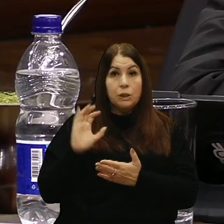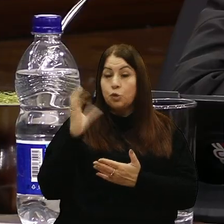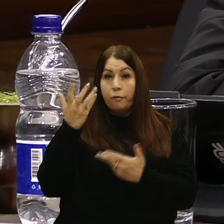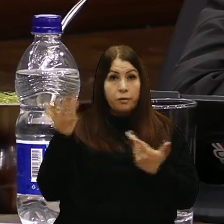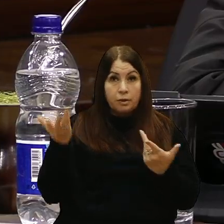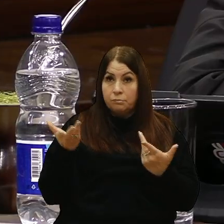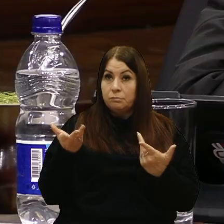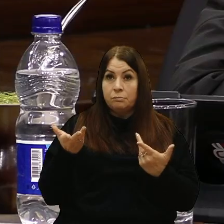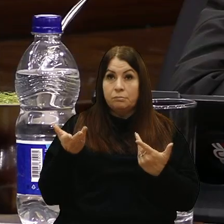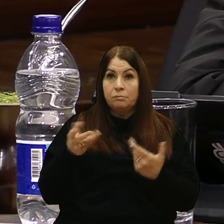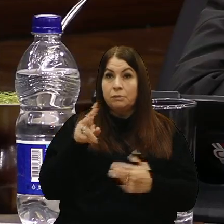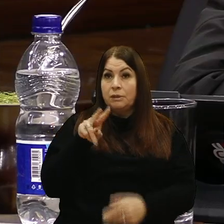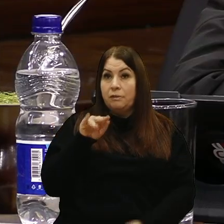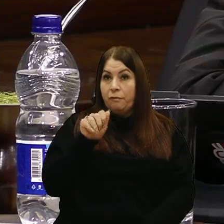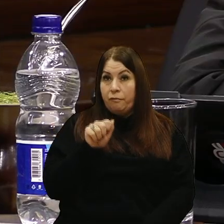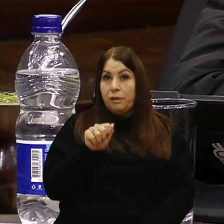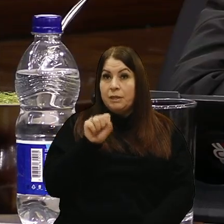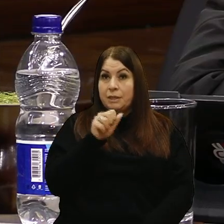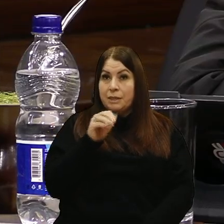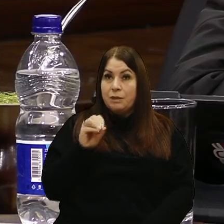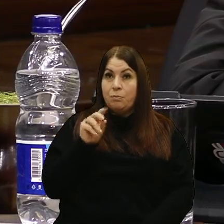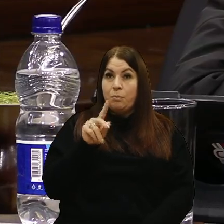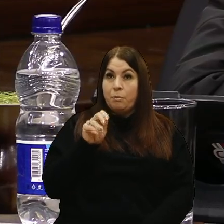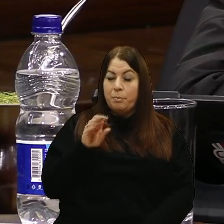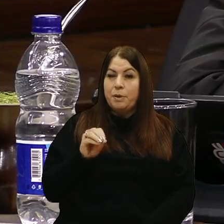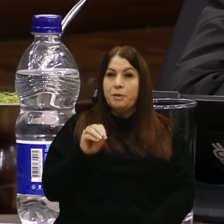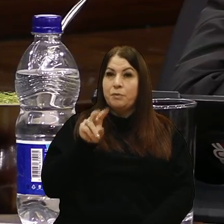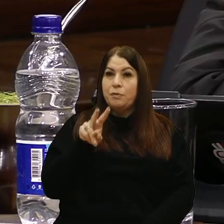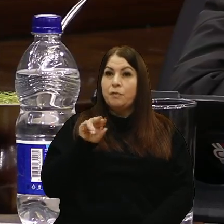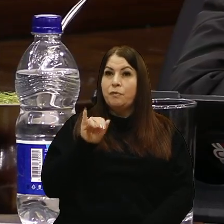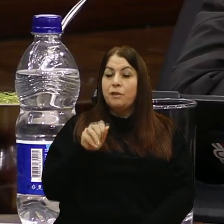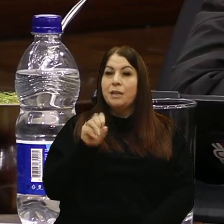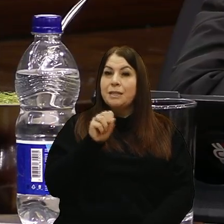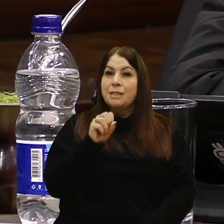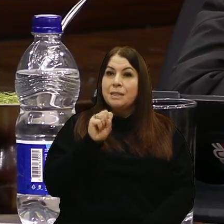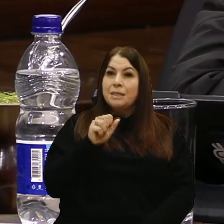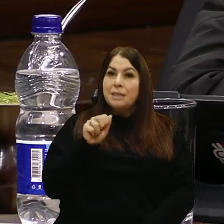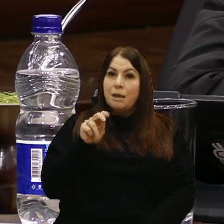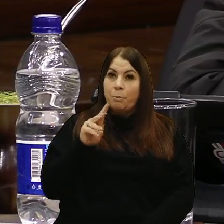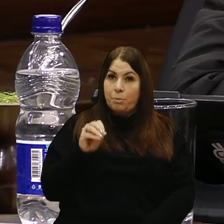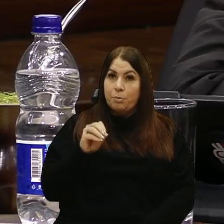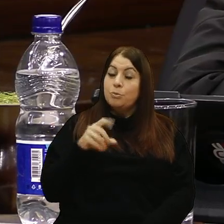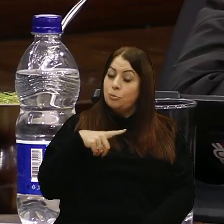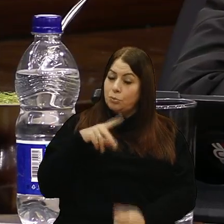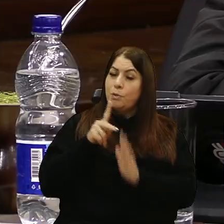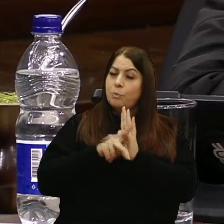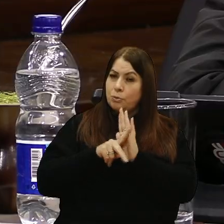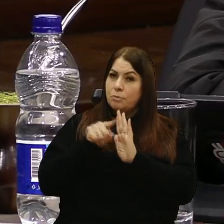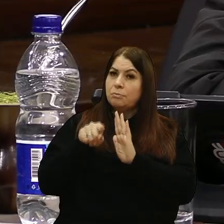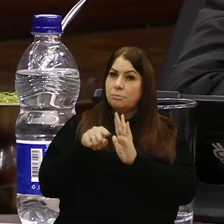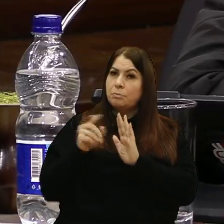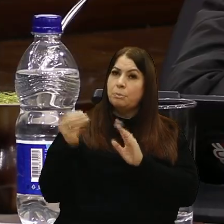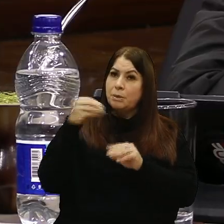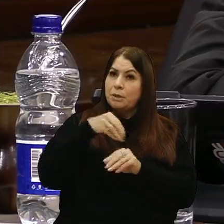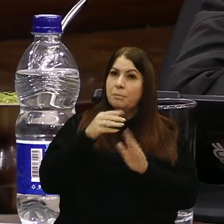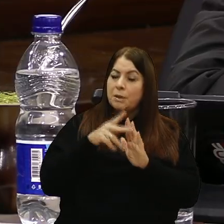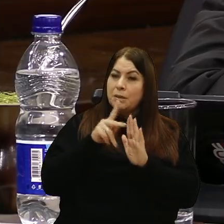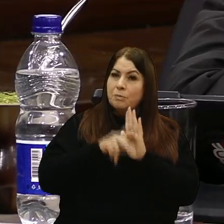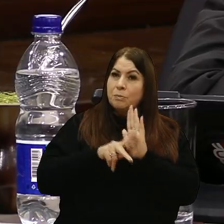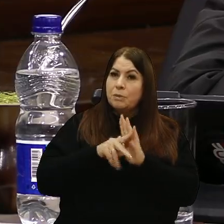essa situação da Vila São Pedro e da Vila Sapo. A gente tinha projetos para isso. Inclusive, a gente mandou para esta casa um